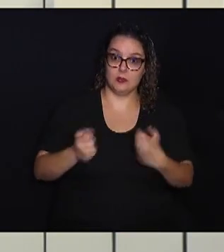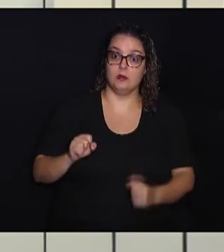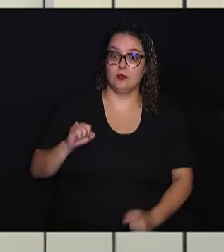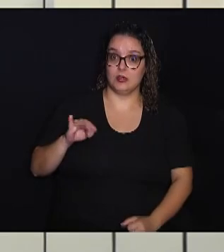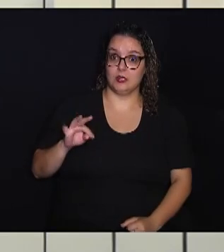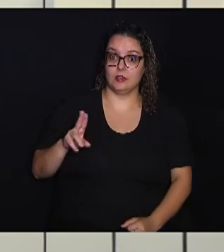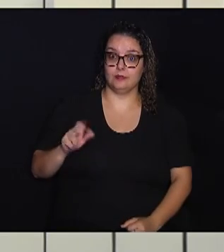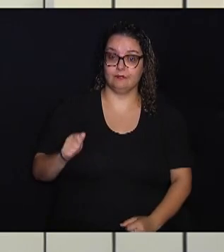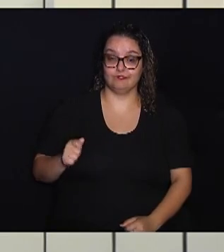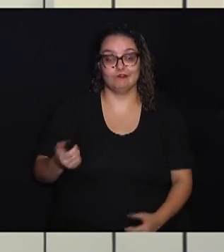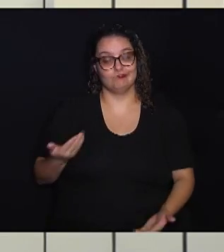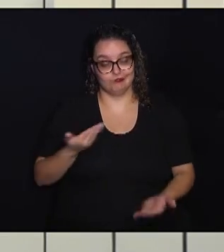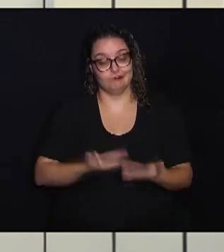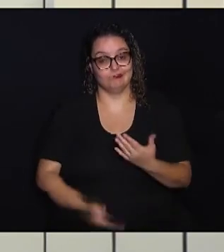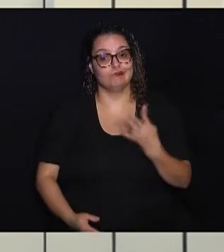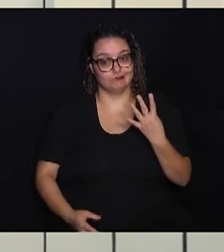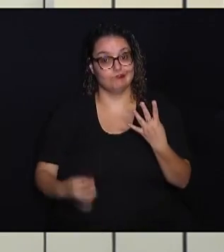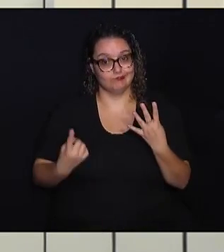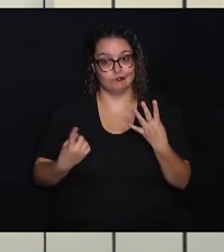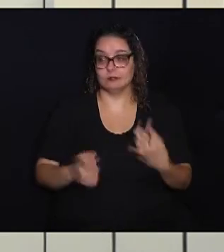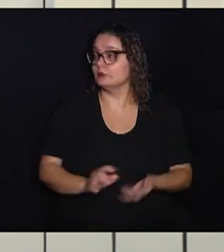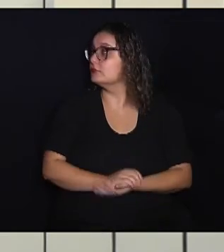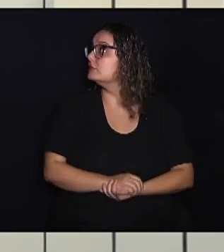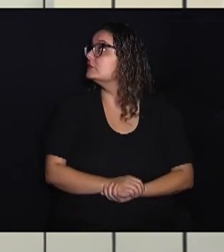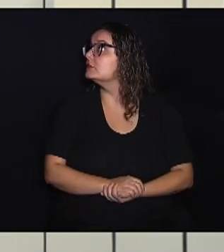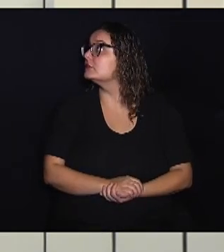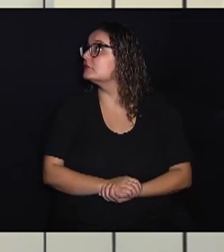foi goleada por 4-1.